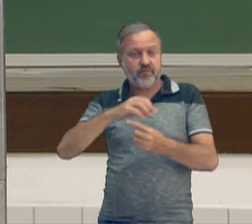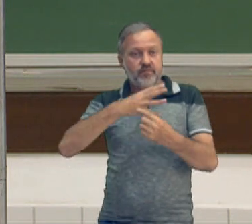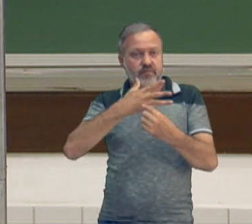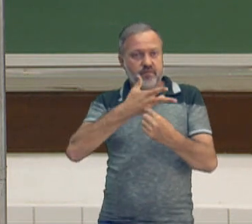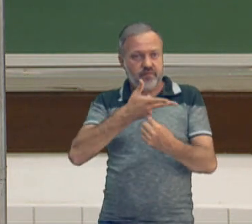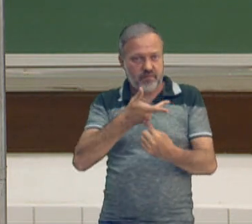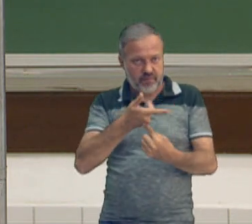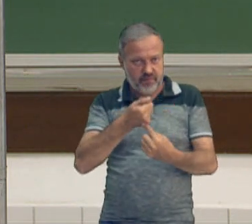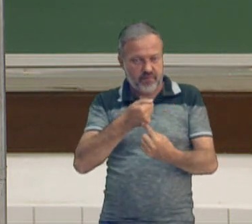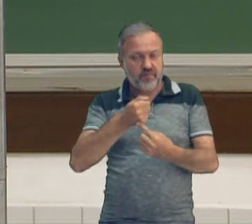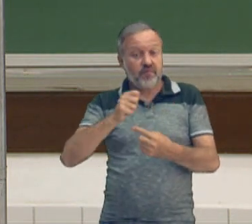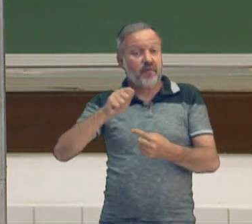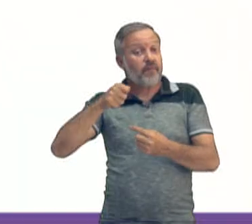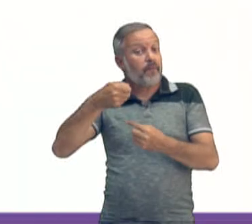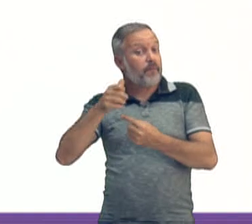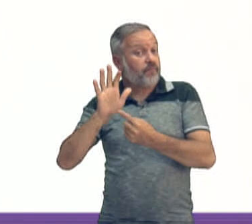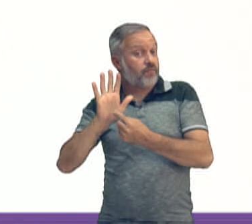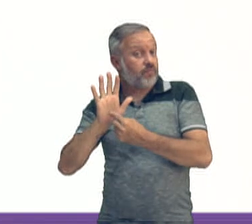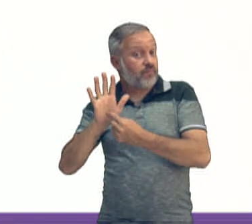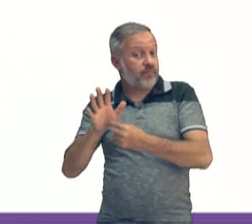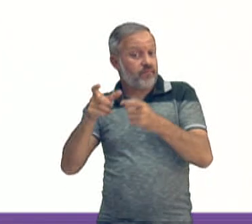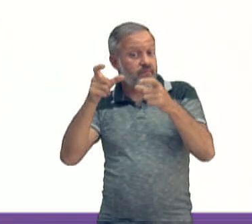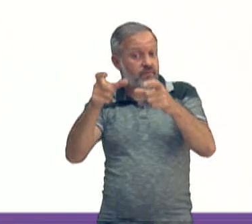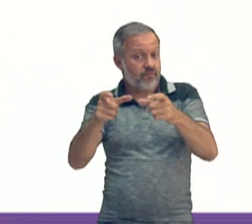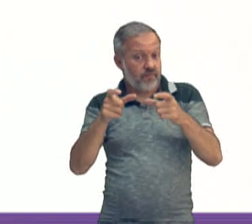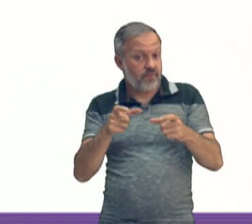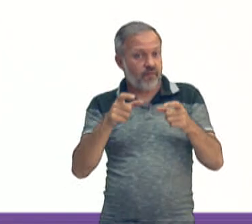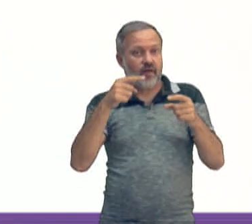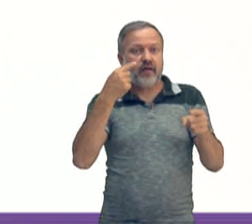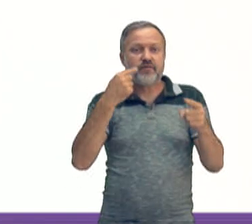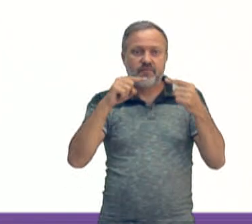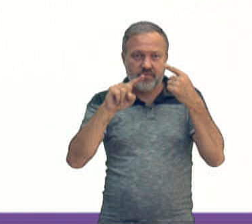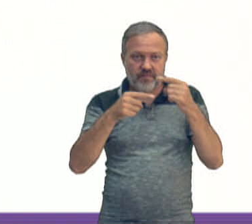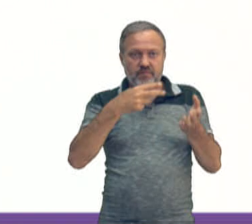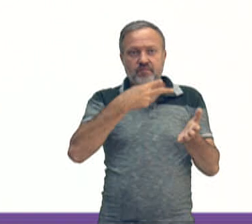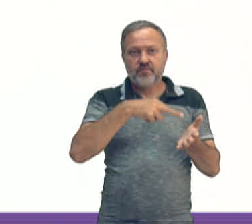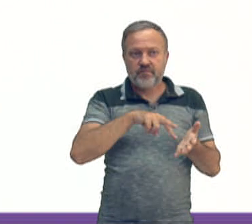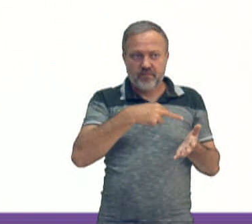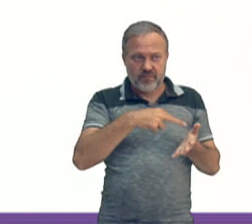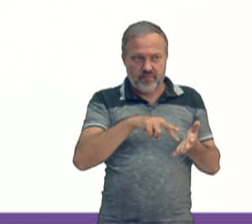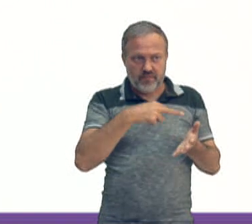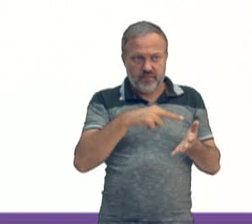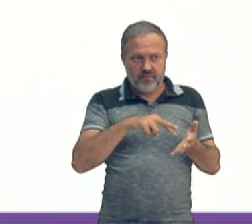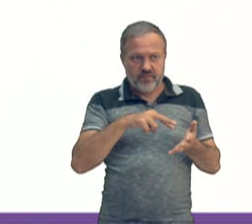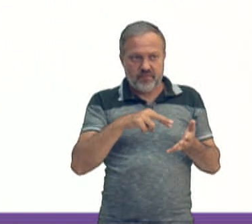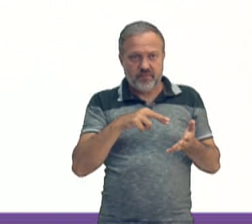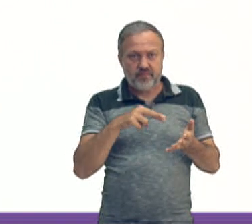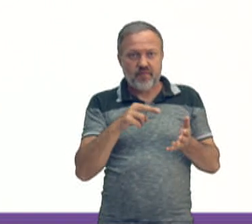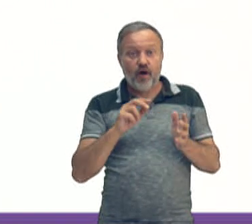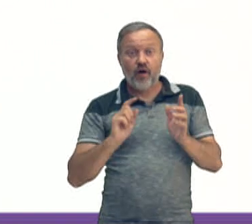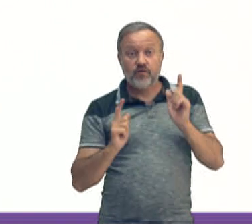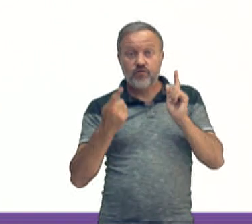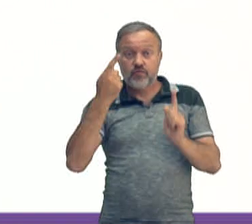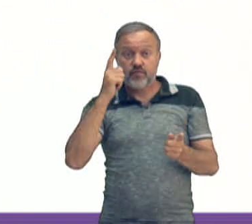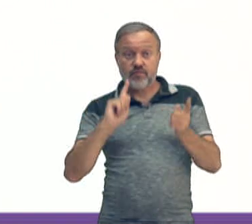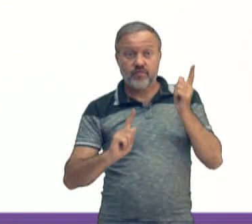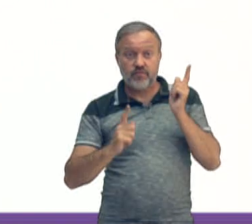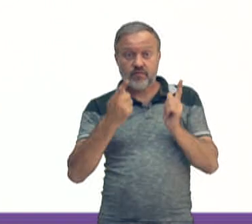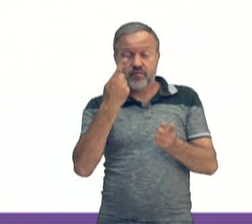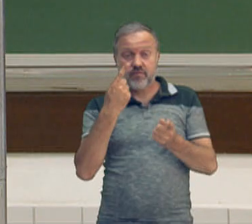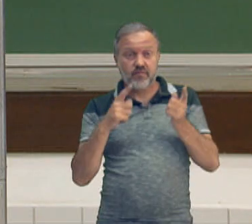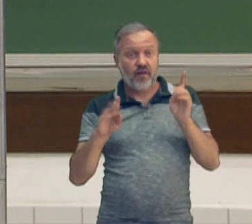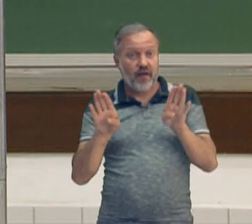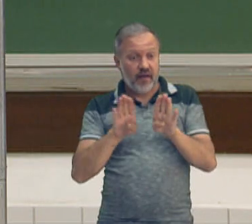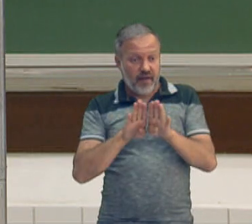está presente nos símbolos, nos lugares, nas músicas, nas danças, nos gestos e nas práticas dos